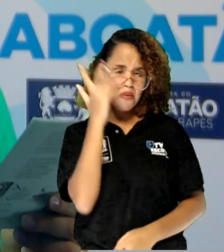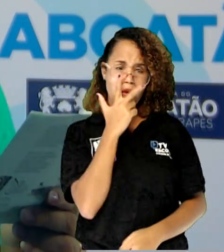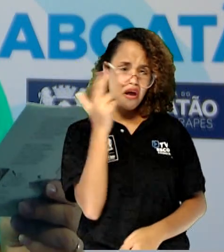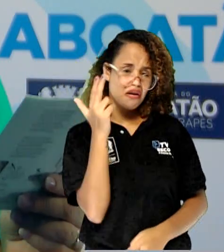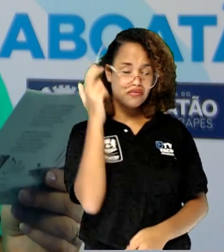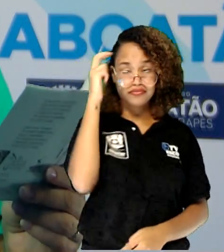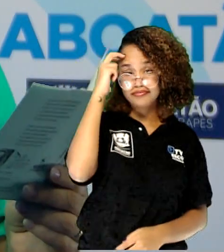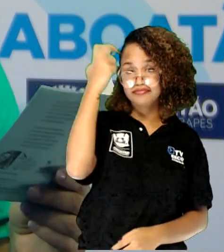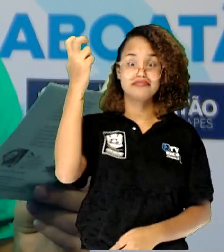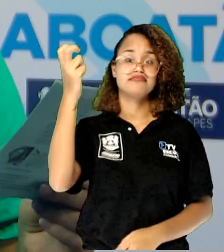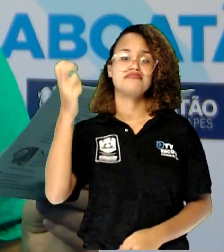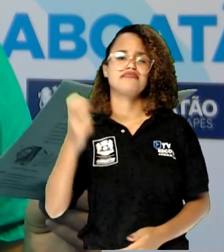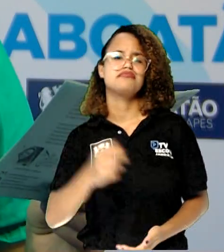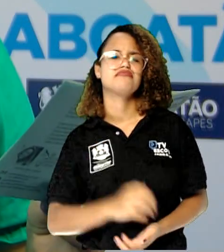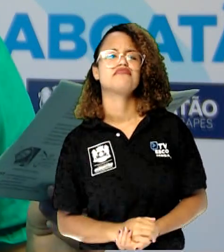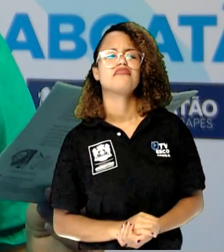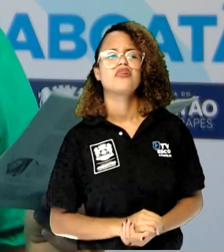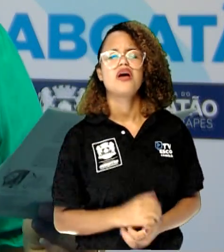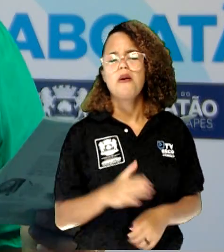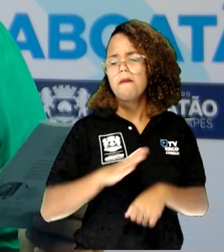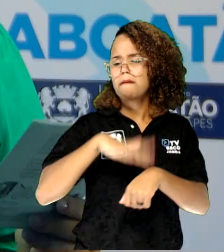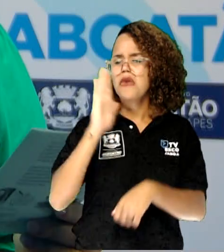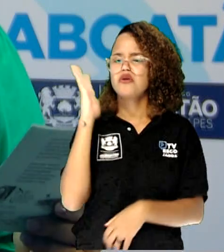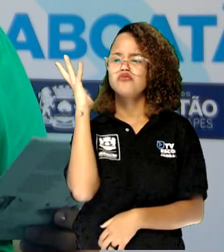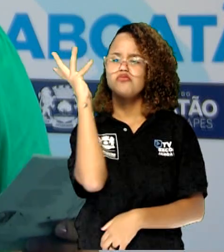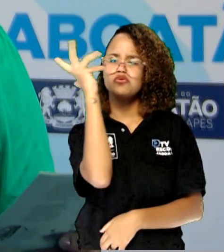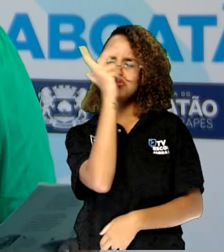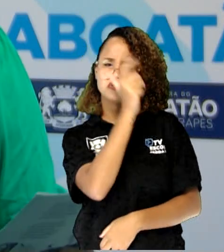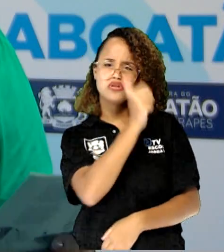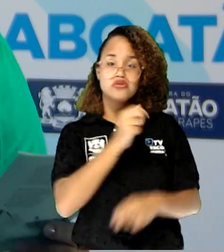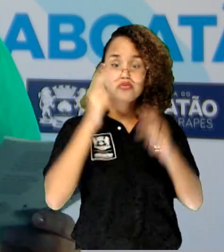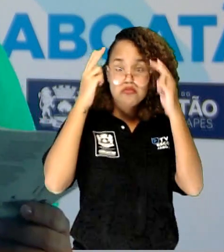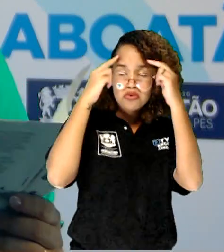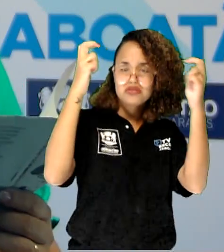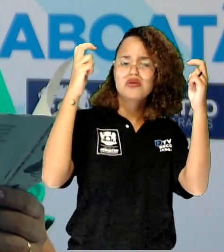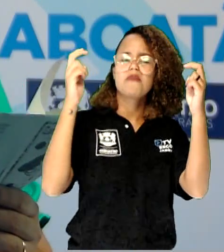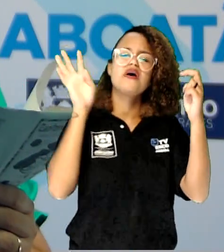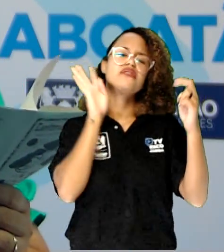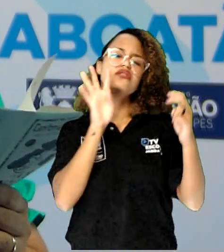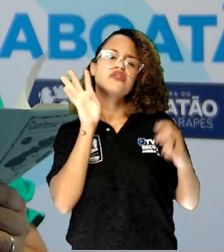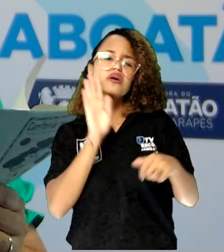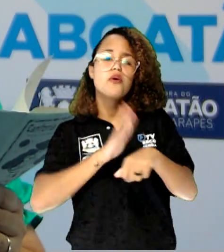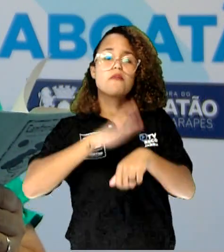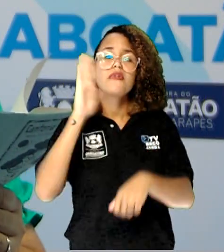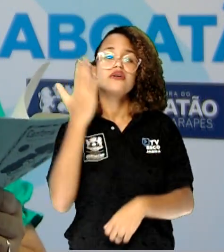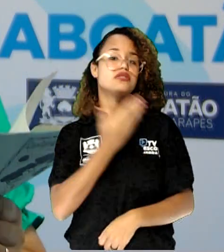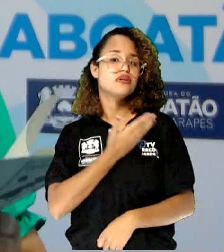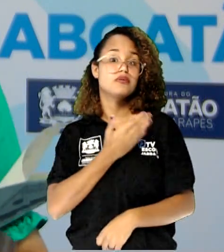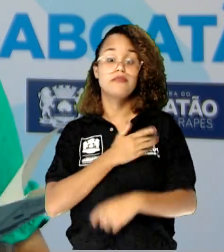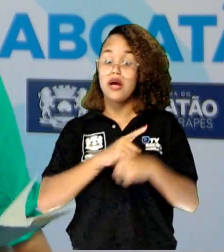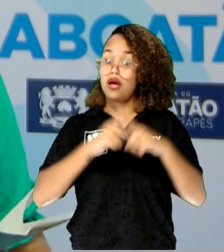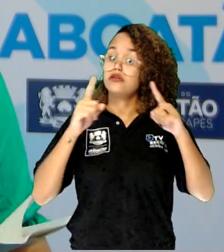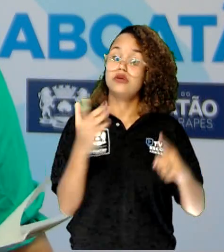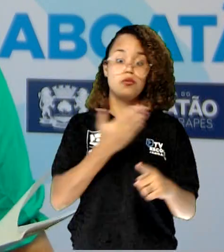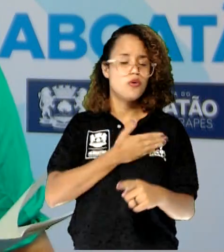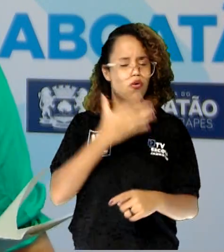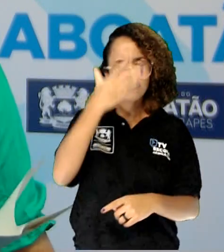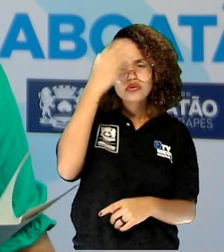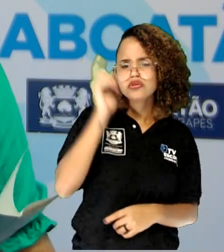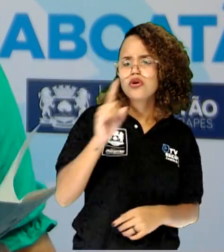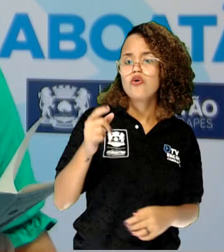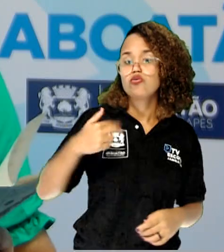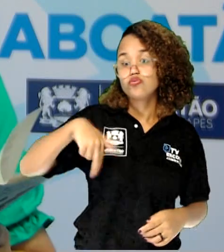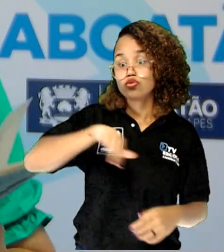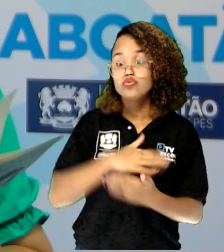demais. Se acham os mais bonitos, mais sabidos, mais legais, mais amigos, não se esqueçam, todos nós